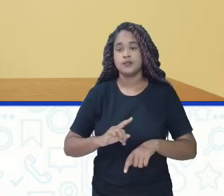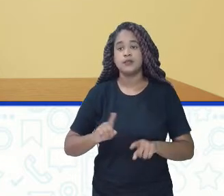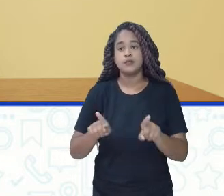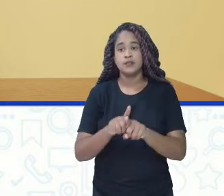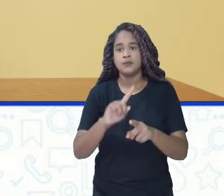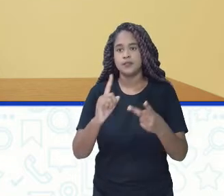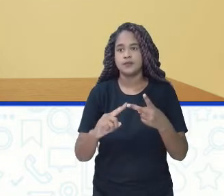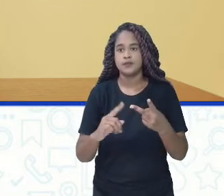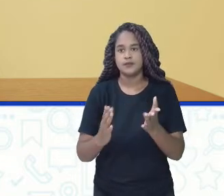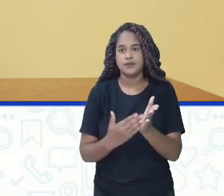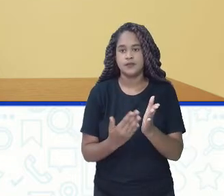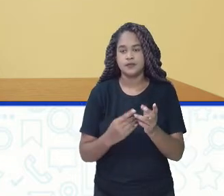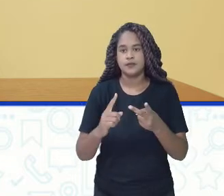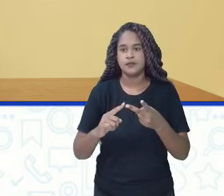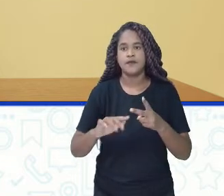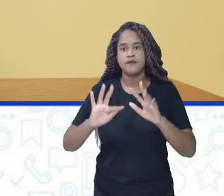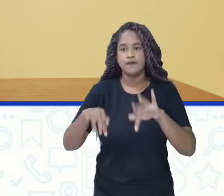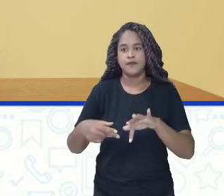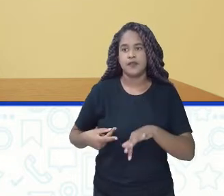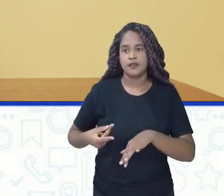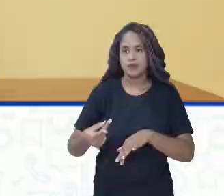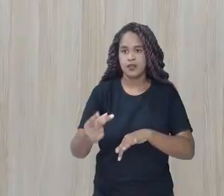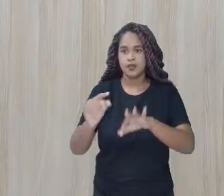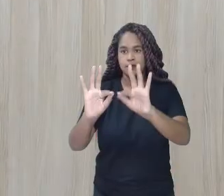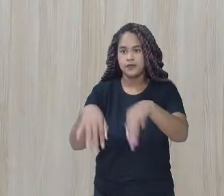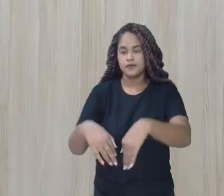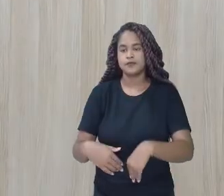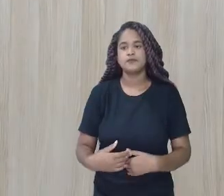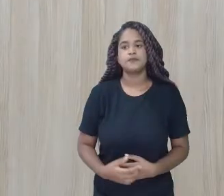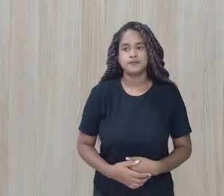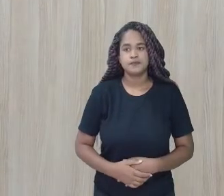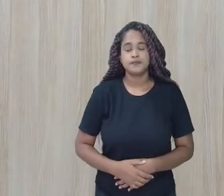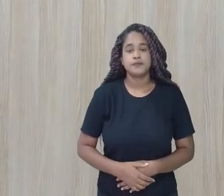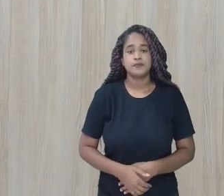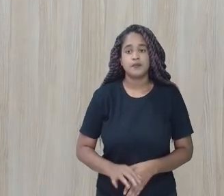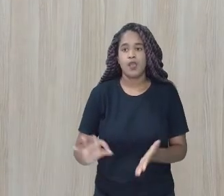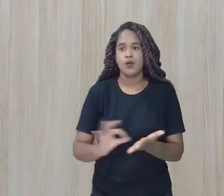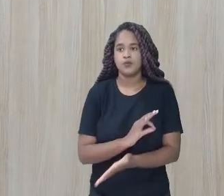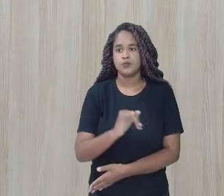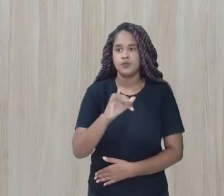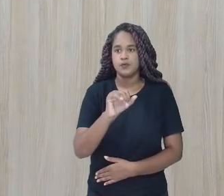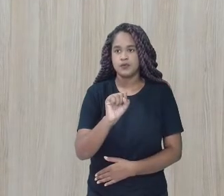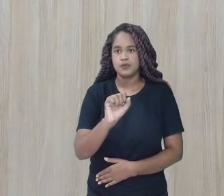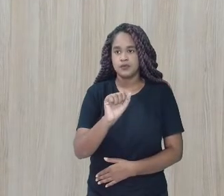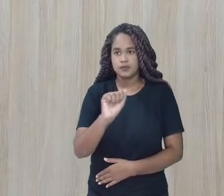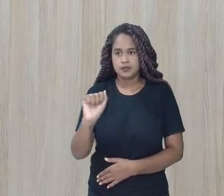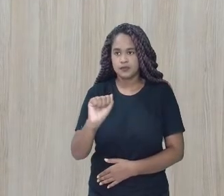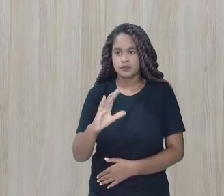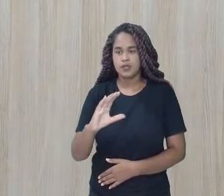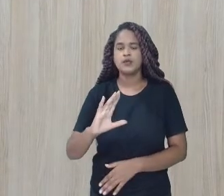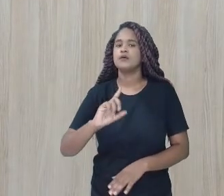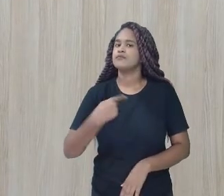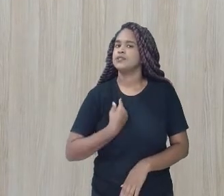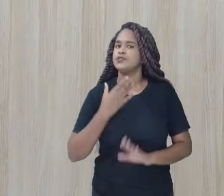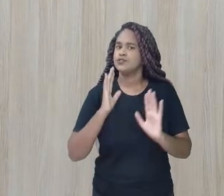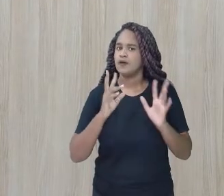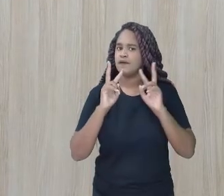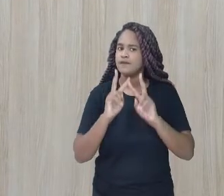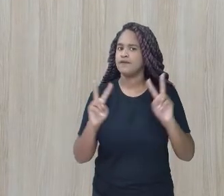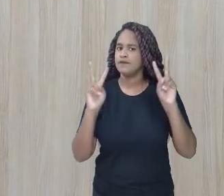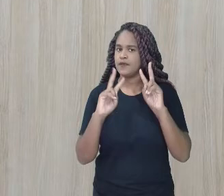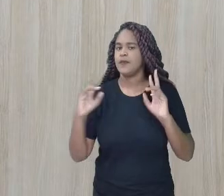Eternidade, do Isaac Asimov. Isaac Asimov, que a gente já viu na aula passada, como foi a